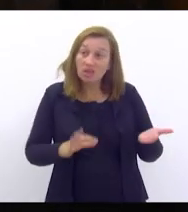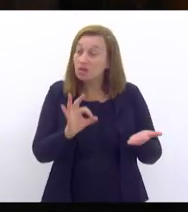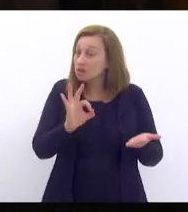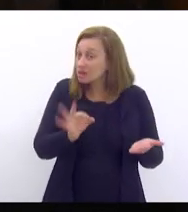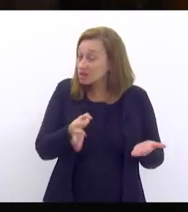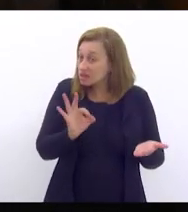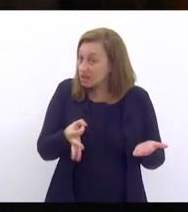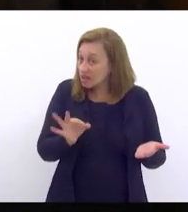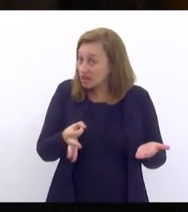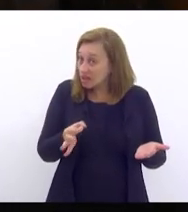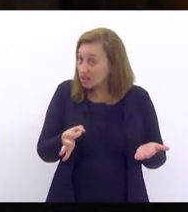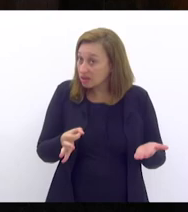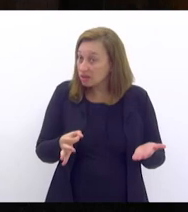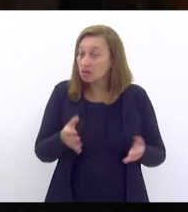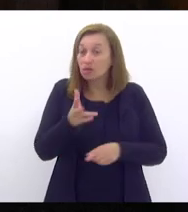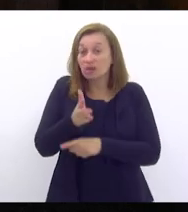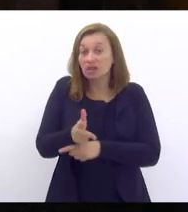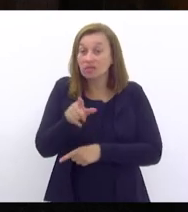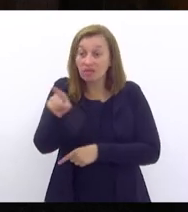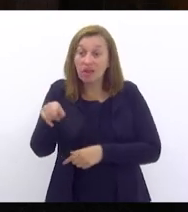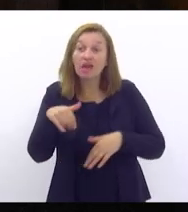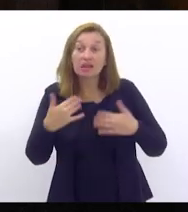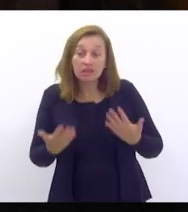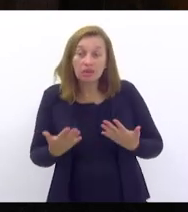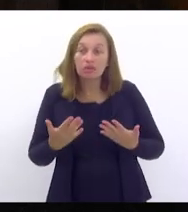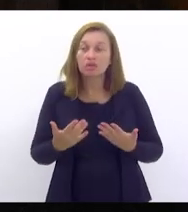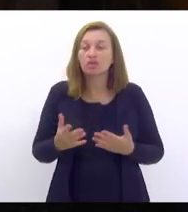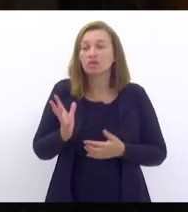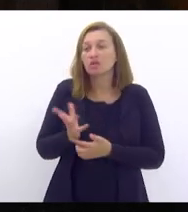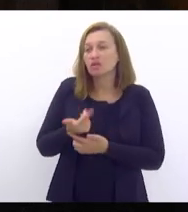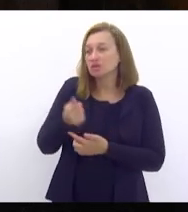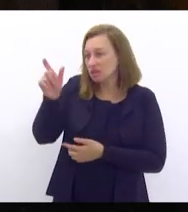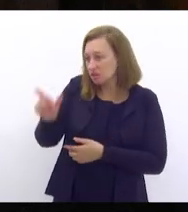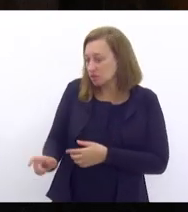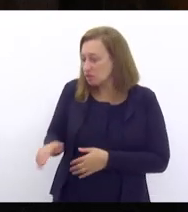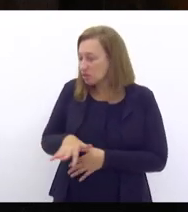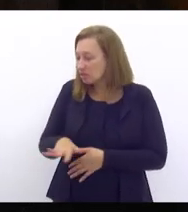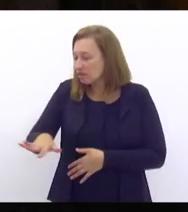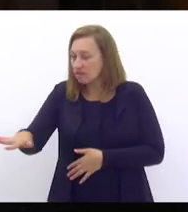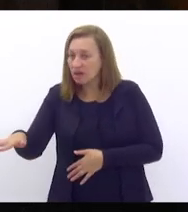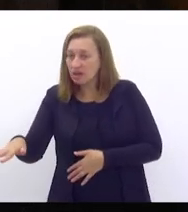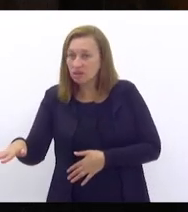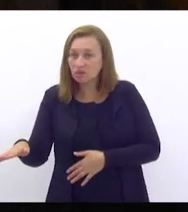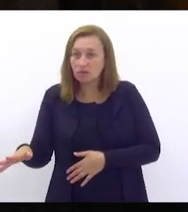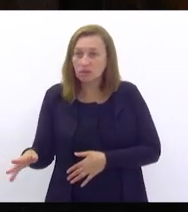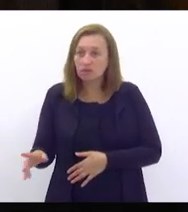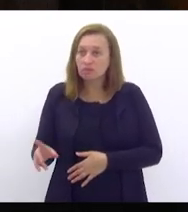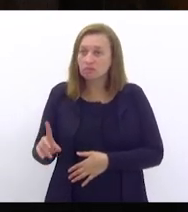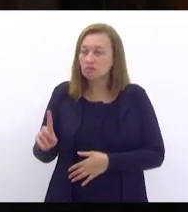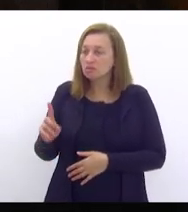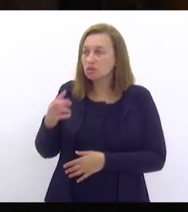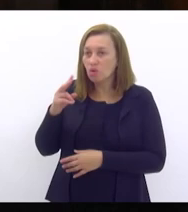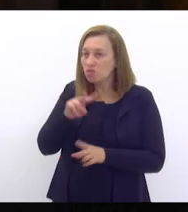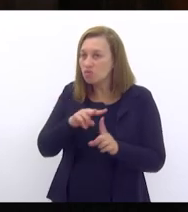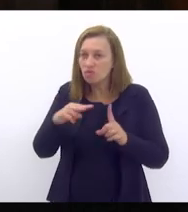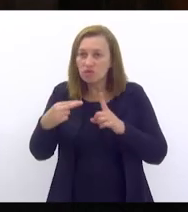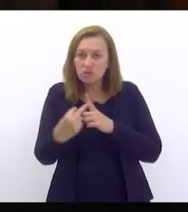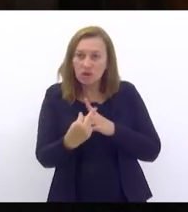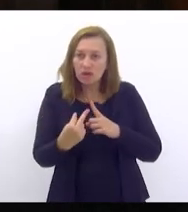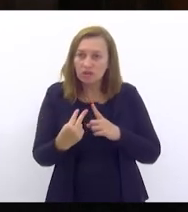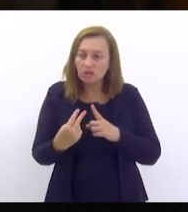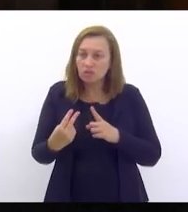gravar o clipe estava lá. Ou seja, nossos artistas favelados, periféricos, não são olhados enquanto artistas, mas